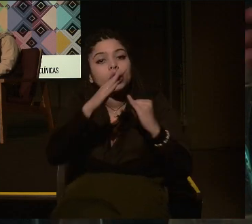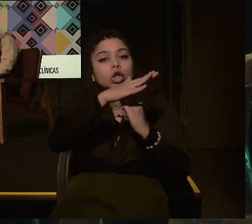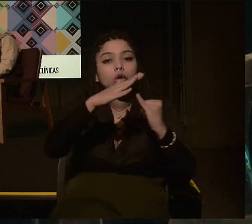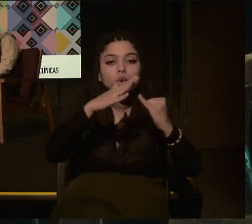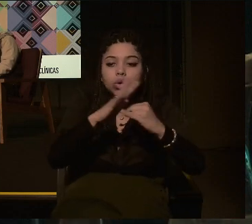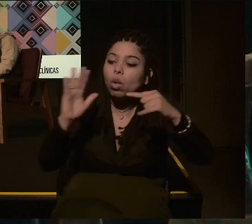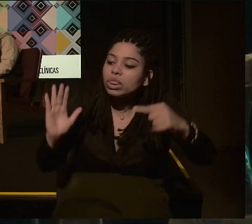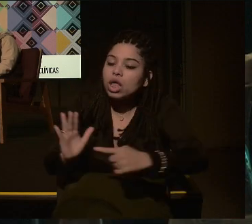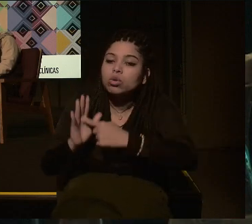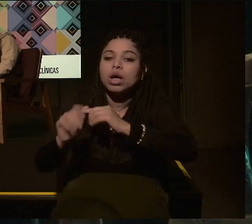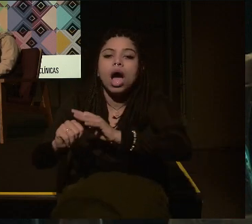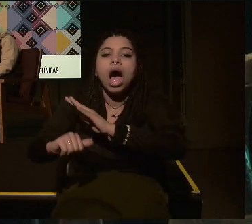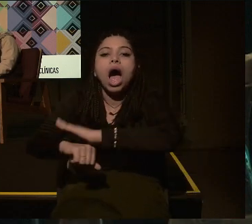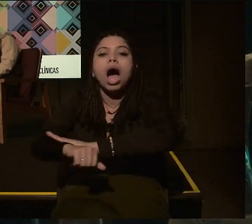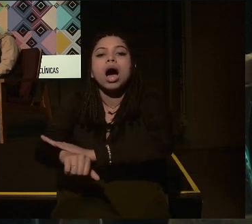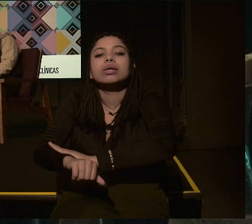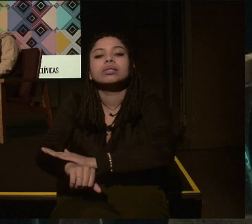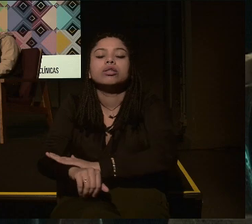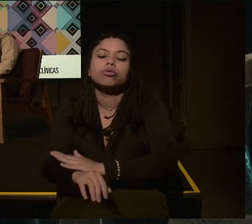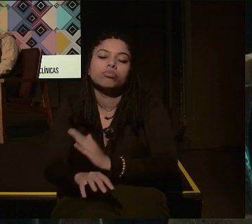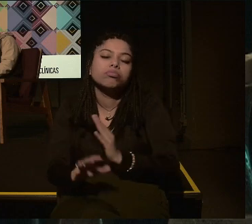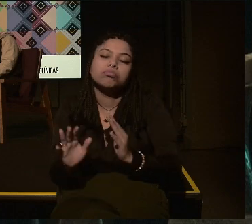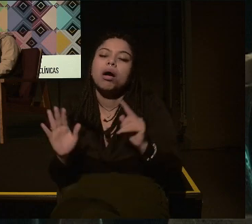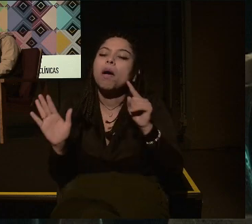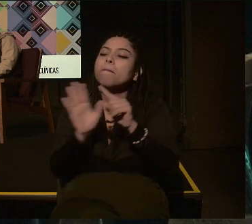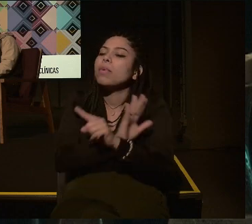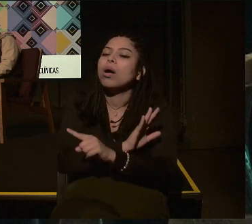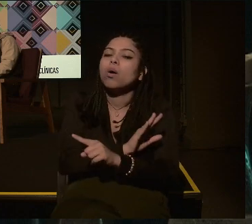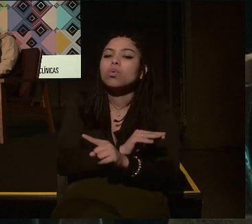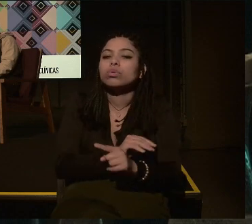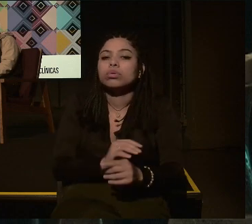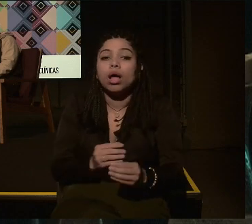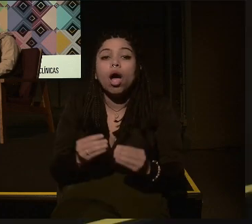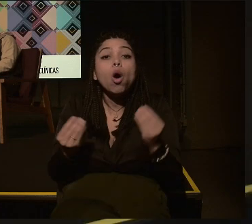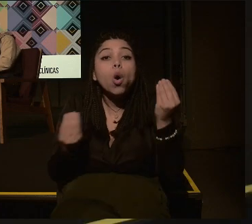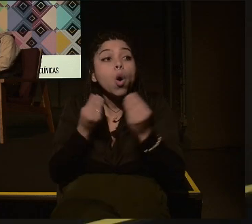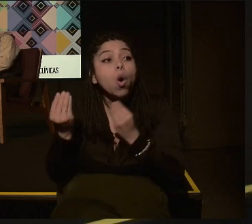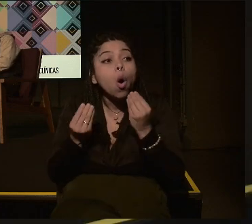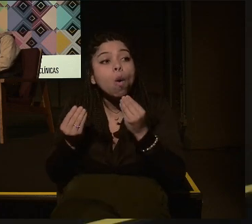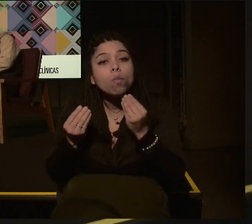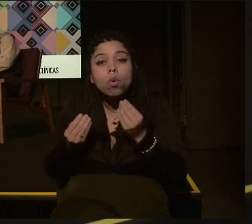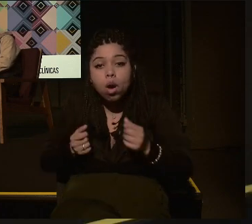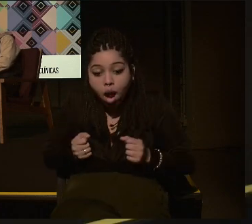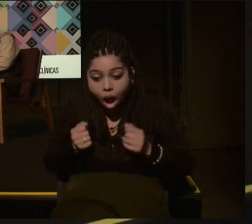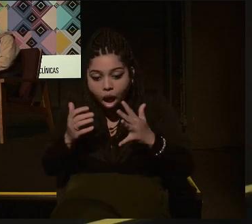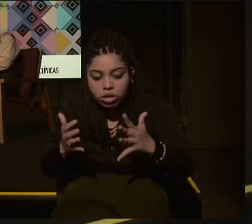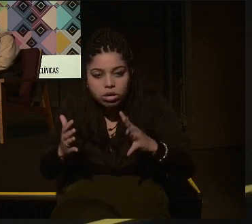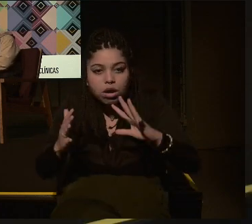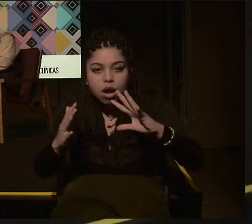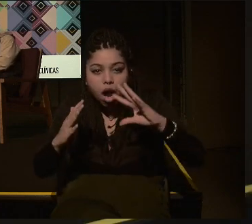racismo, como é que seria uma forma da quilombação de lidar com isso?